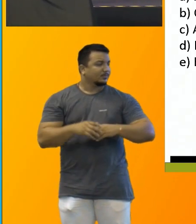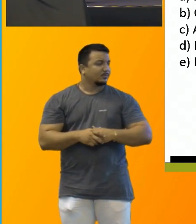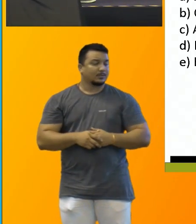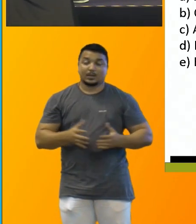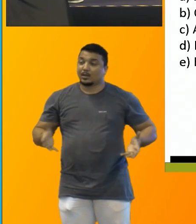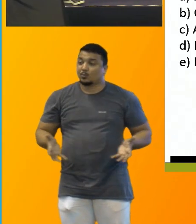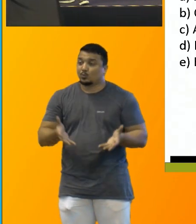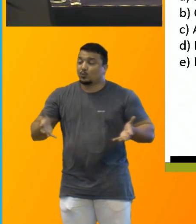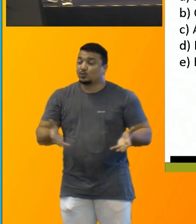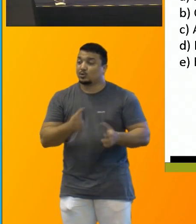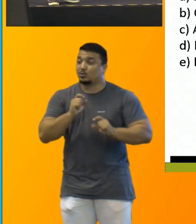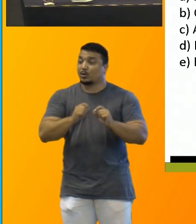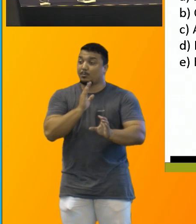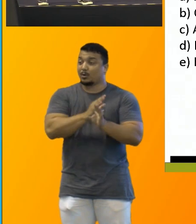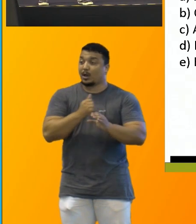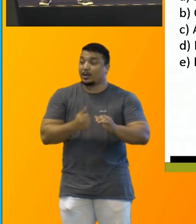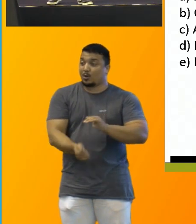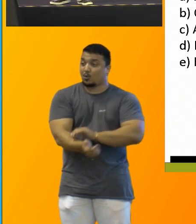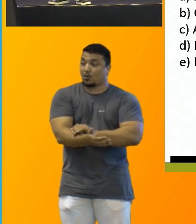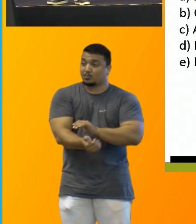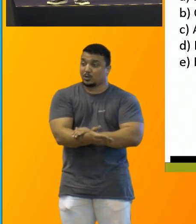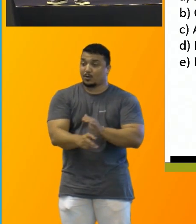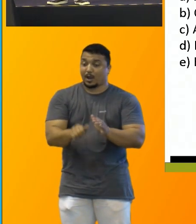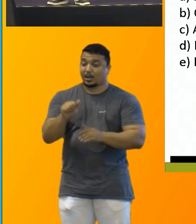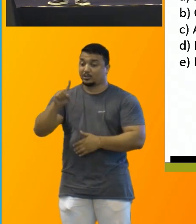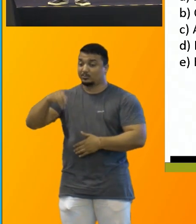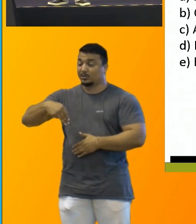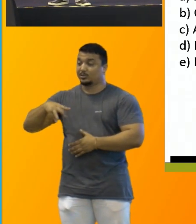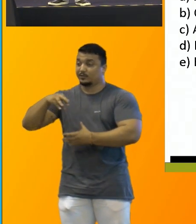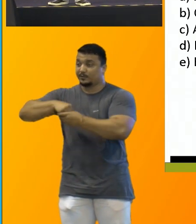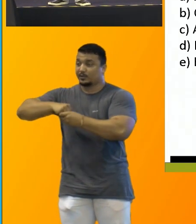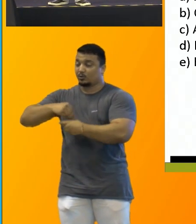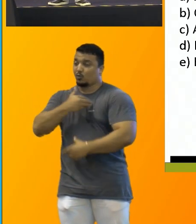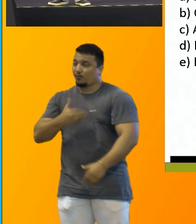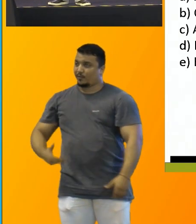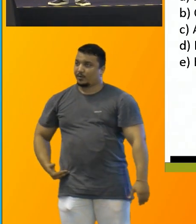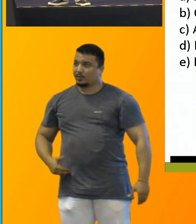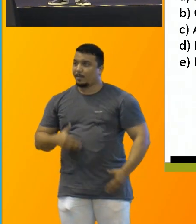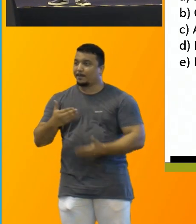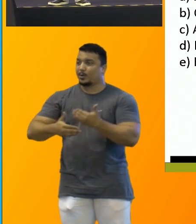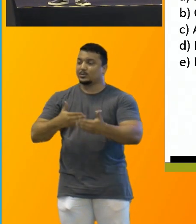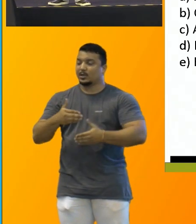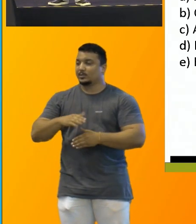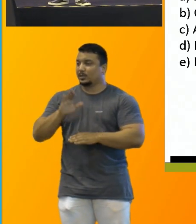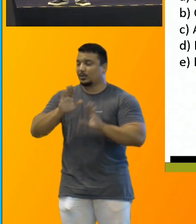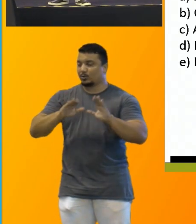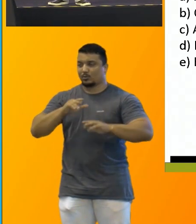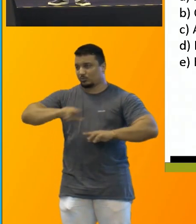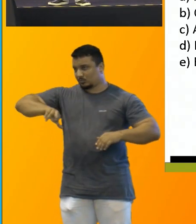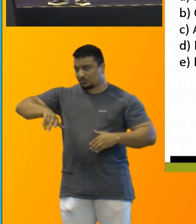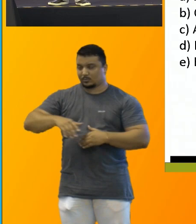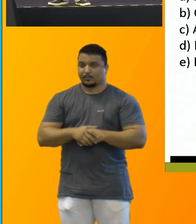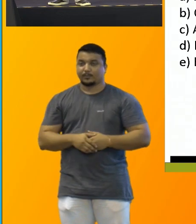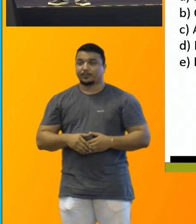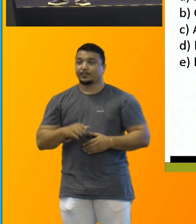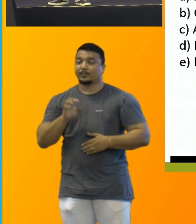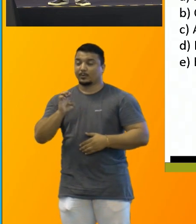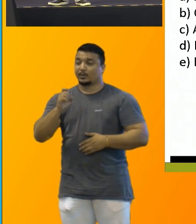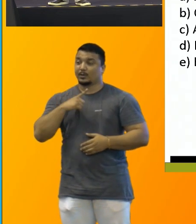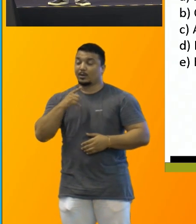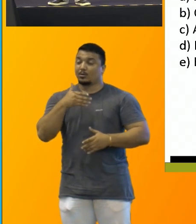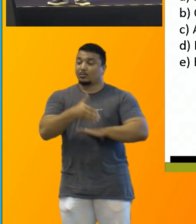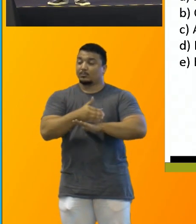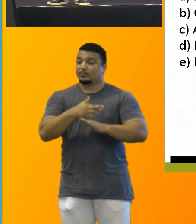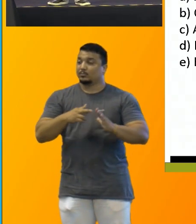Impulsionou as denúncias de corrupção administrativa. Estamos falando do processo eleitoral. Expandiu a participação com o fim